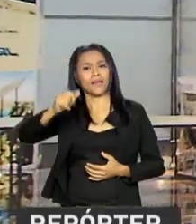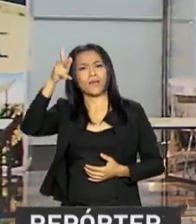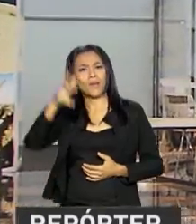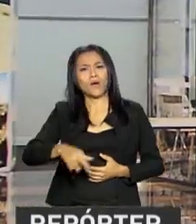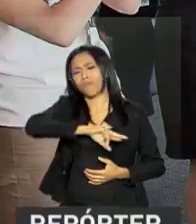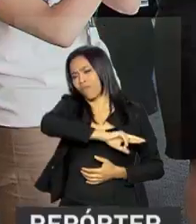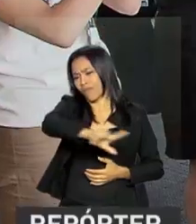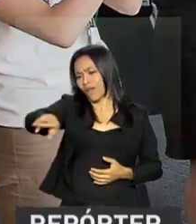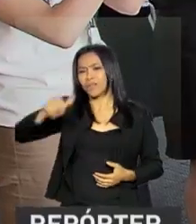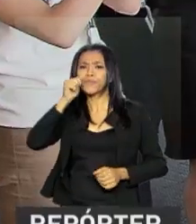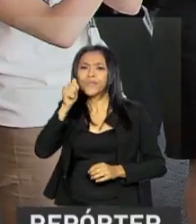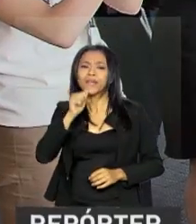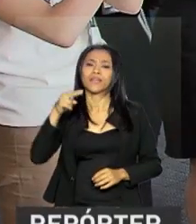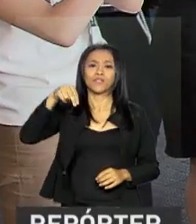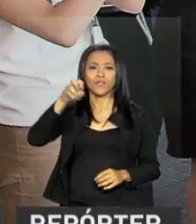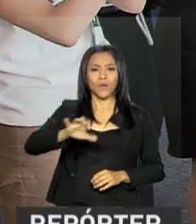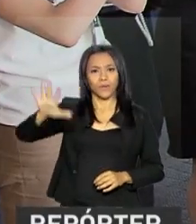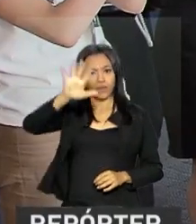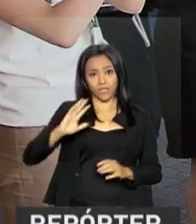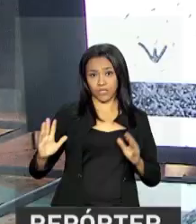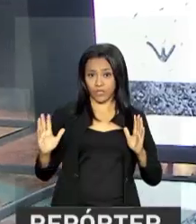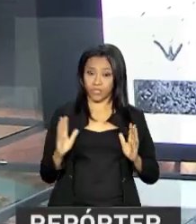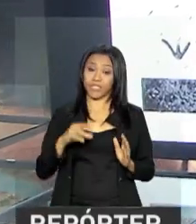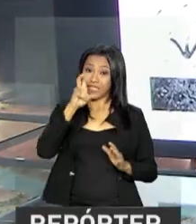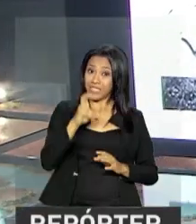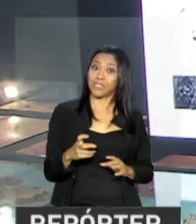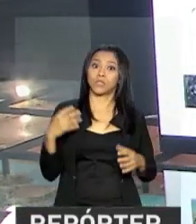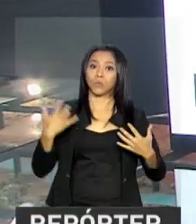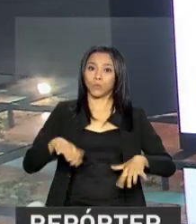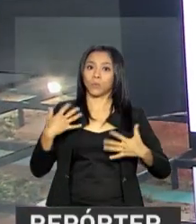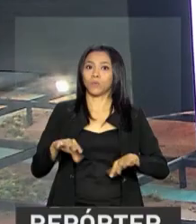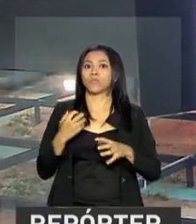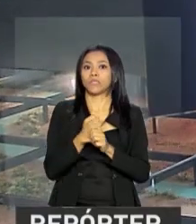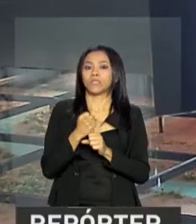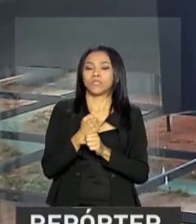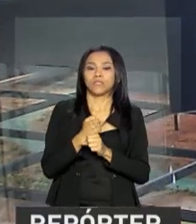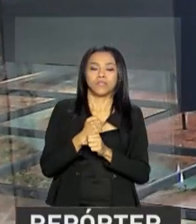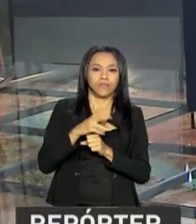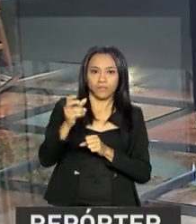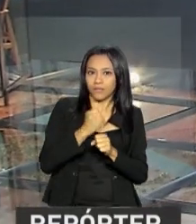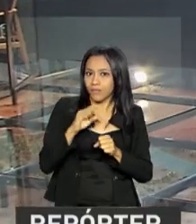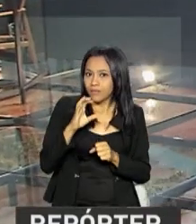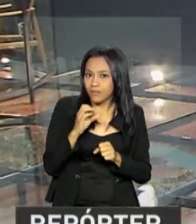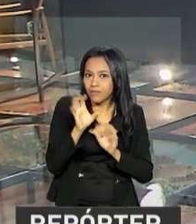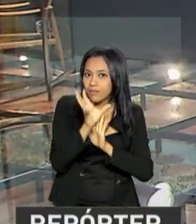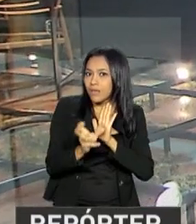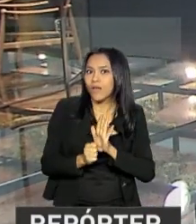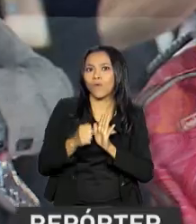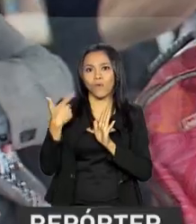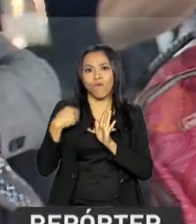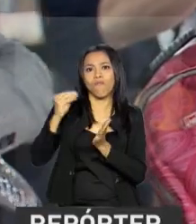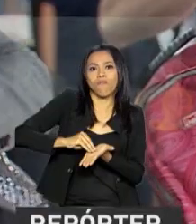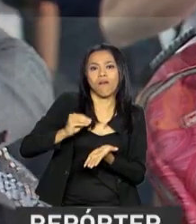mulheres nordestinas que ao longo de quase 5 séculos carregam uma lata na cabeça e sofrem com a falta de chuva na